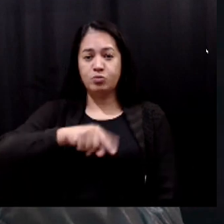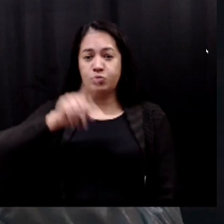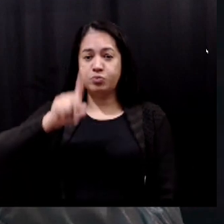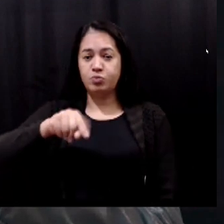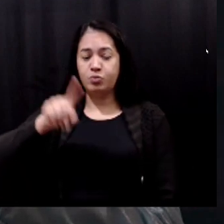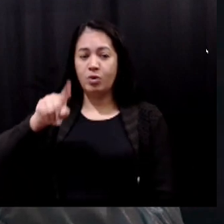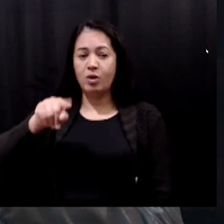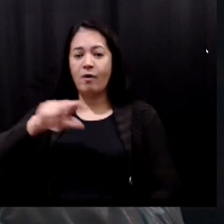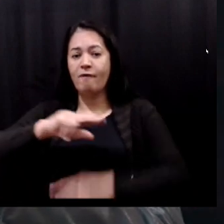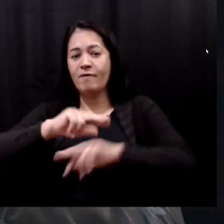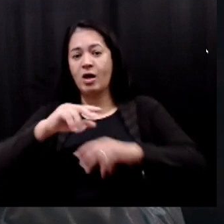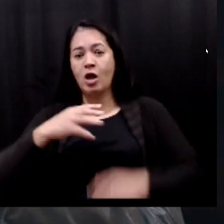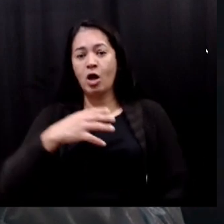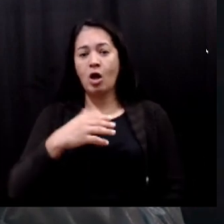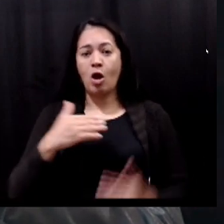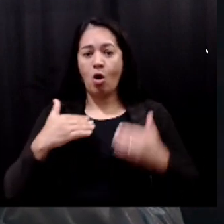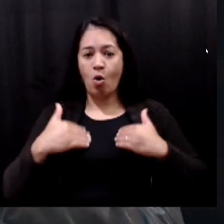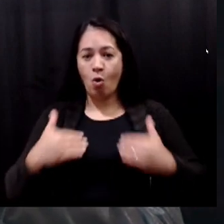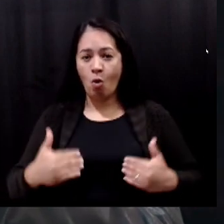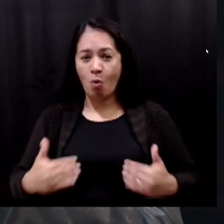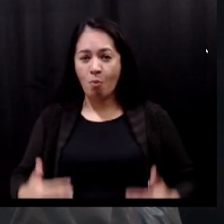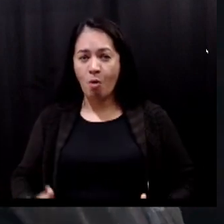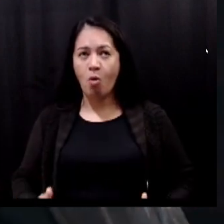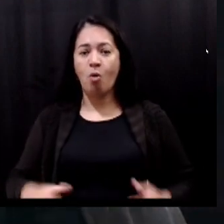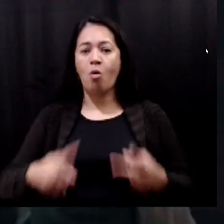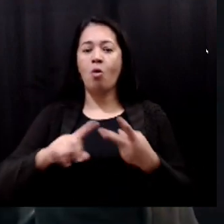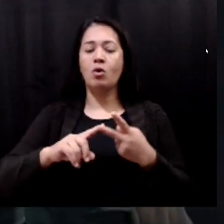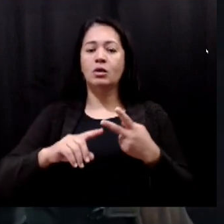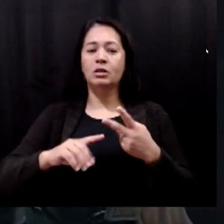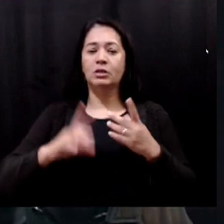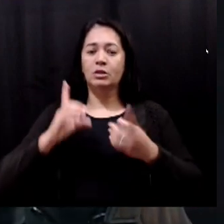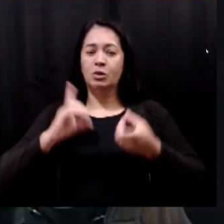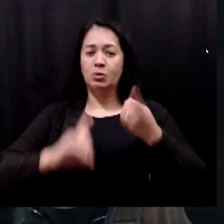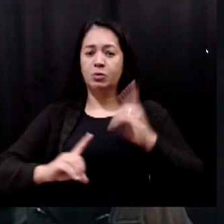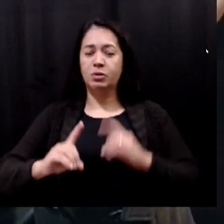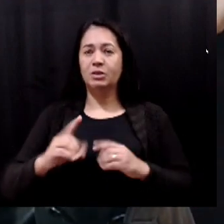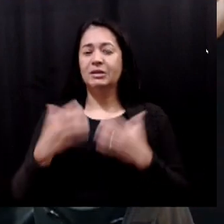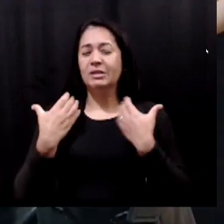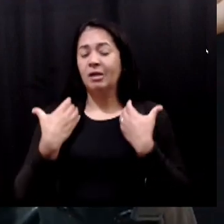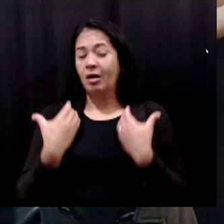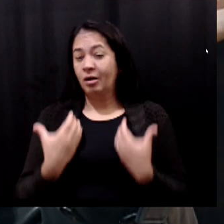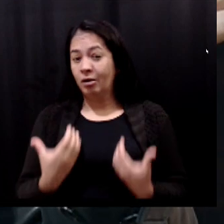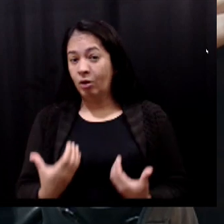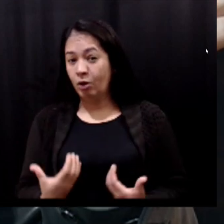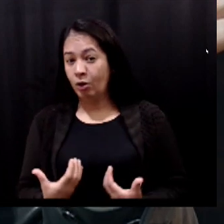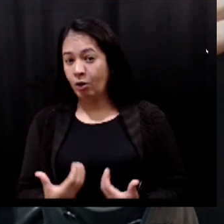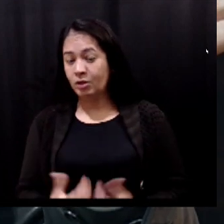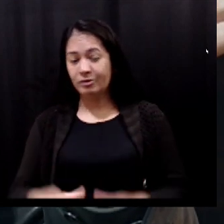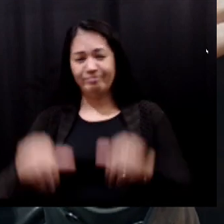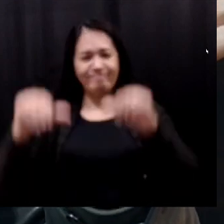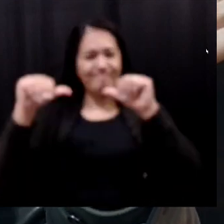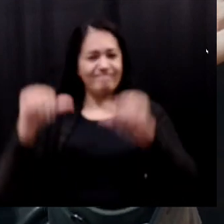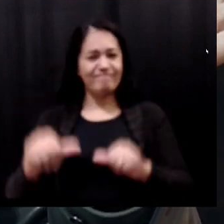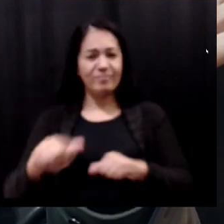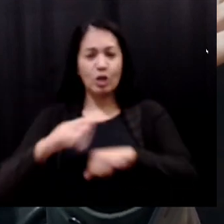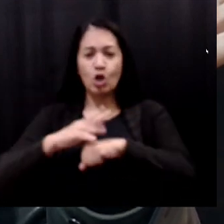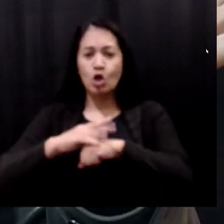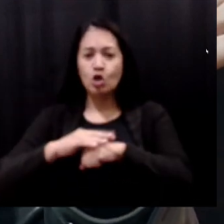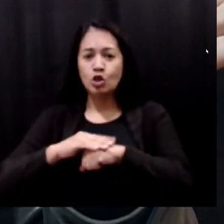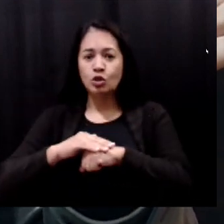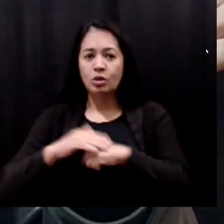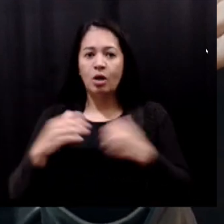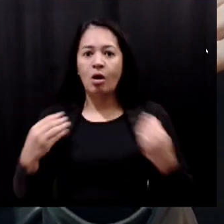como depressão, fadiga extrema, como a Tâmara mencionou aqui, doença de executivo